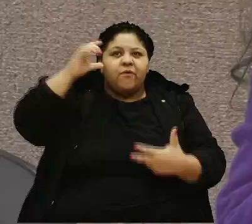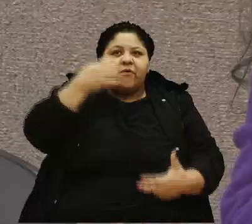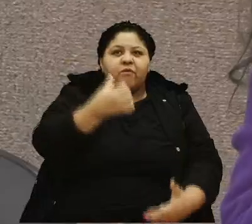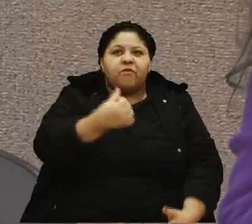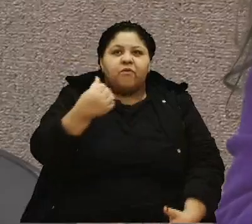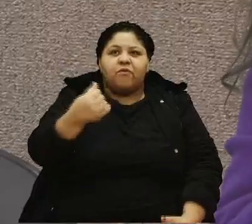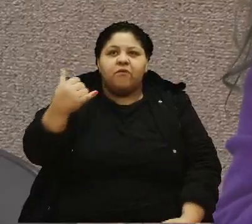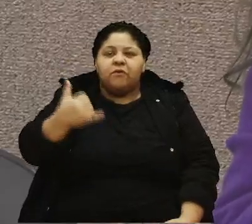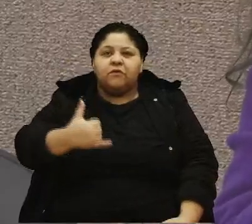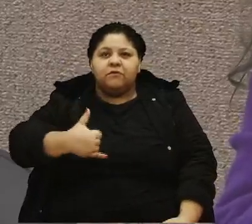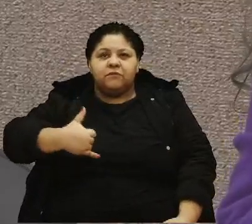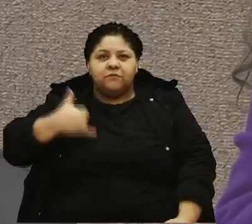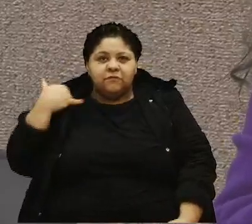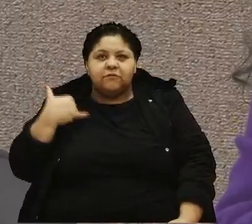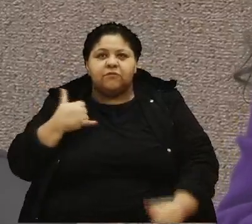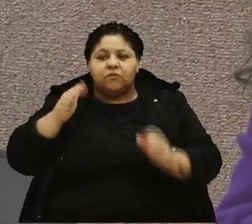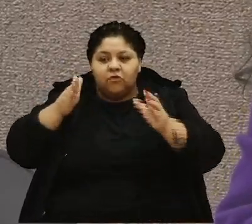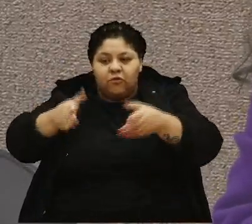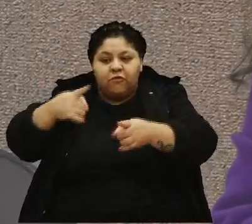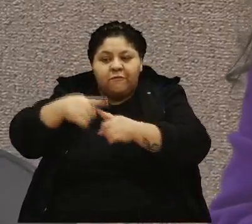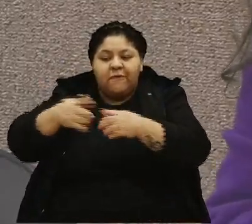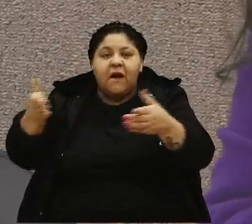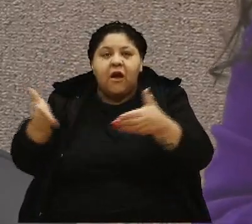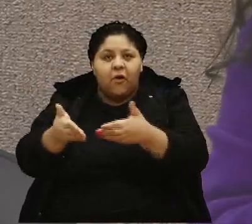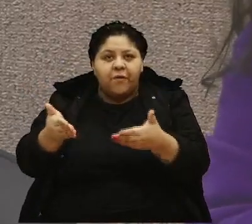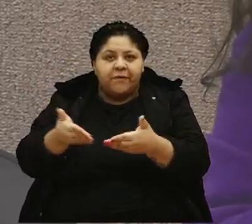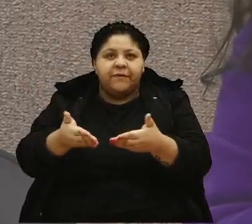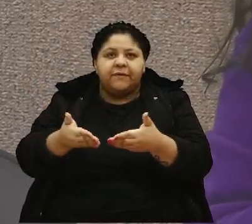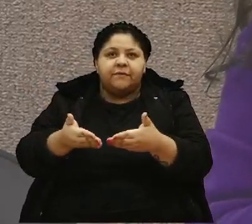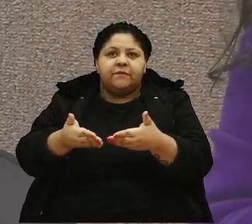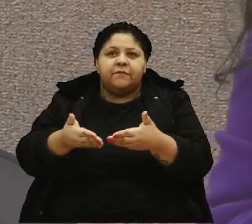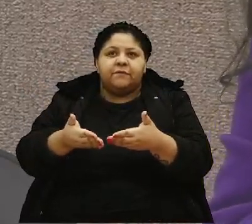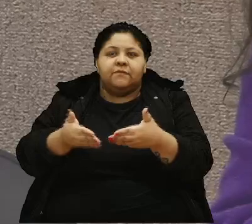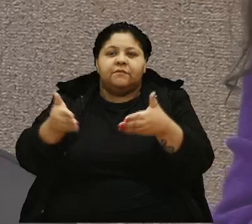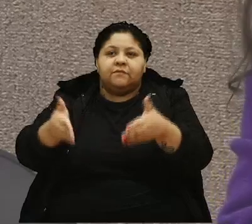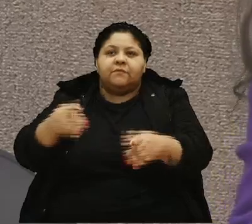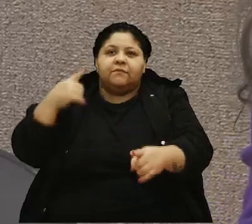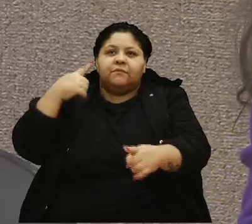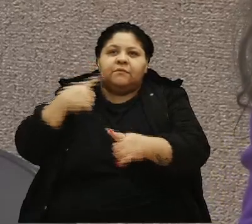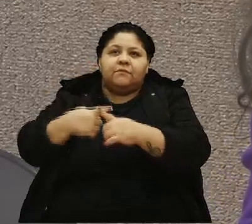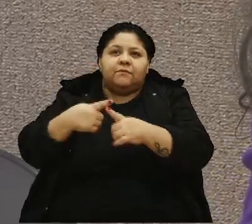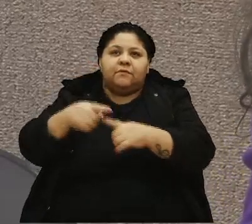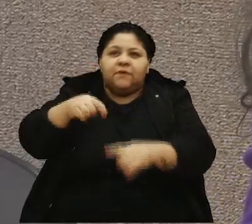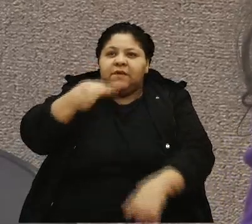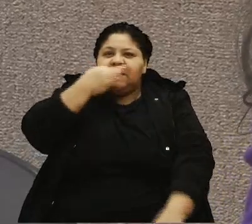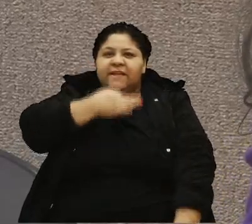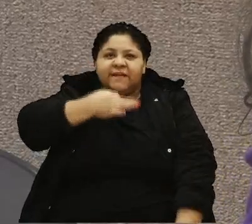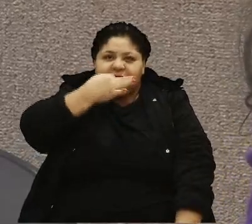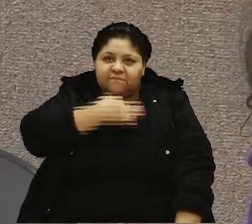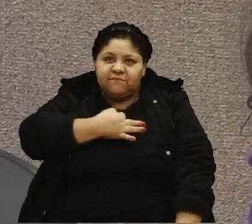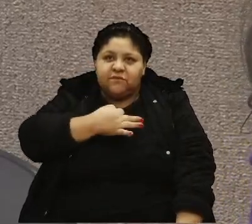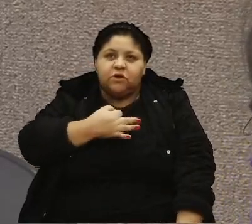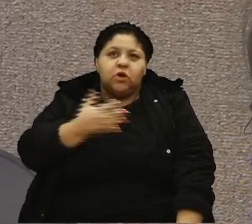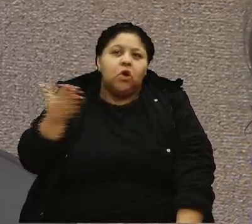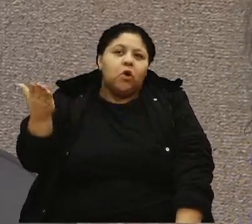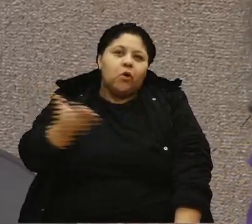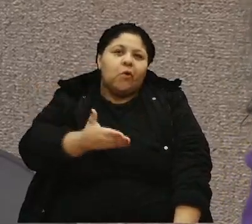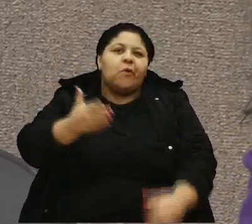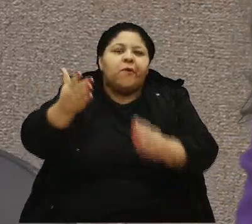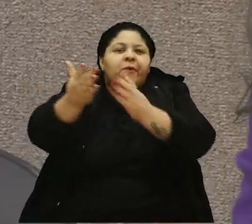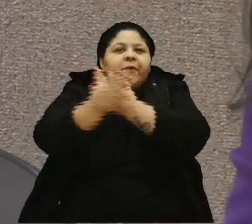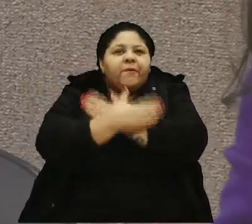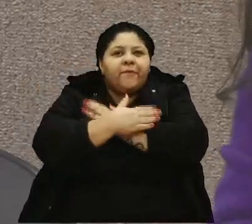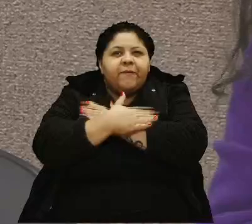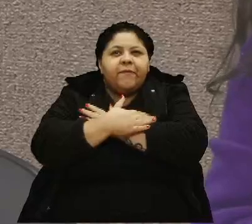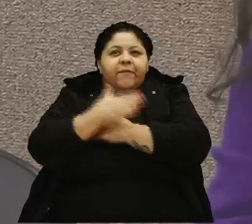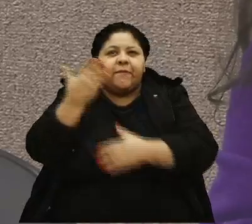66 anos, está sendo sepultado agora no cemitério Santos Anjos, em Caxias. Então, eu quero deixar aqui um abraço muito grande